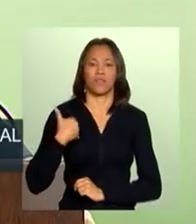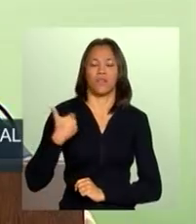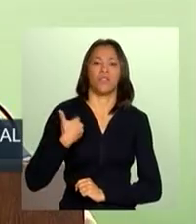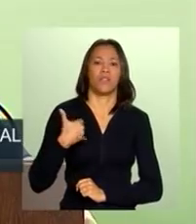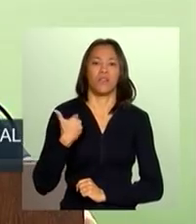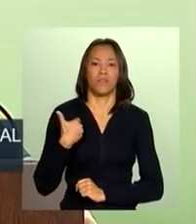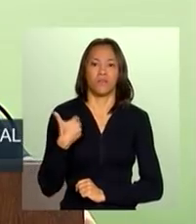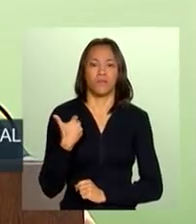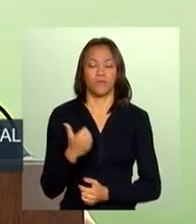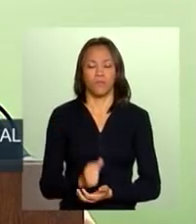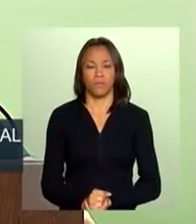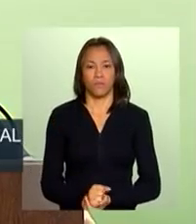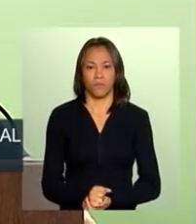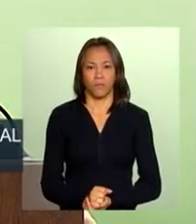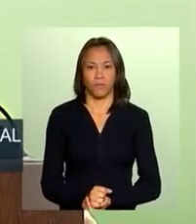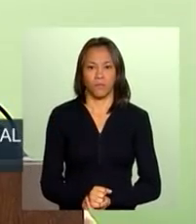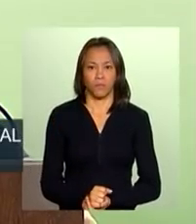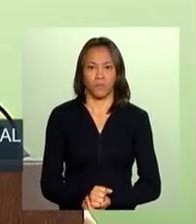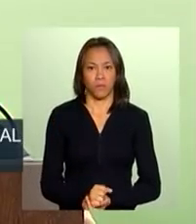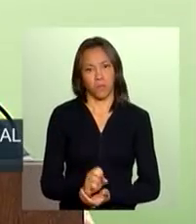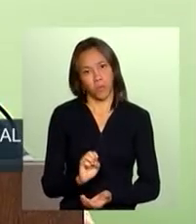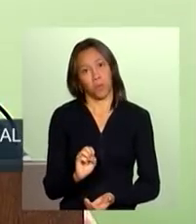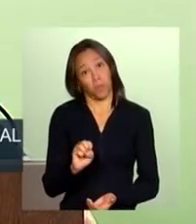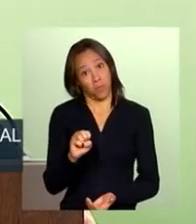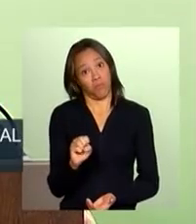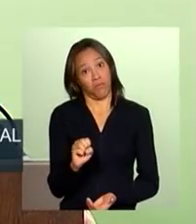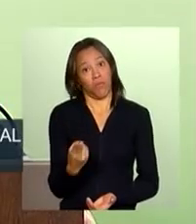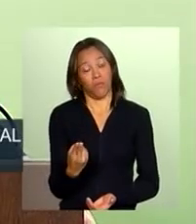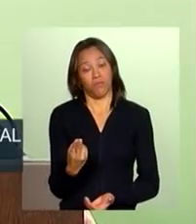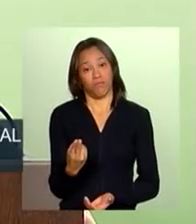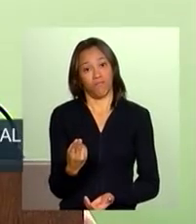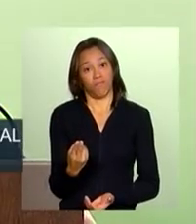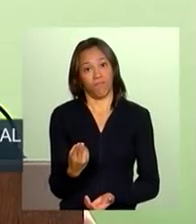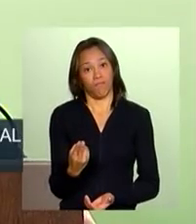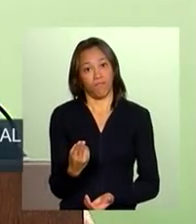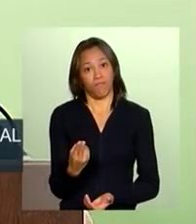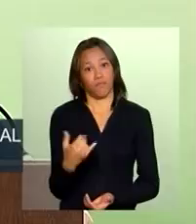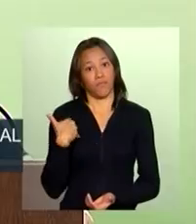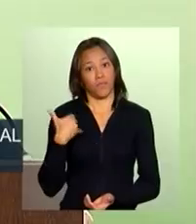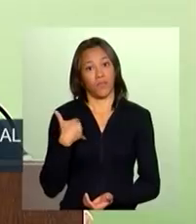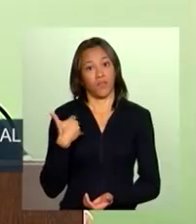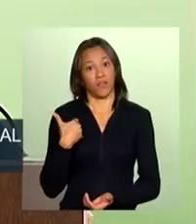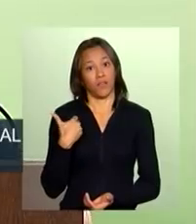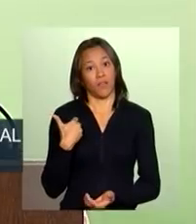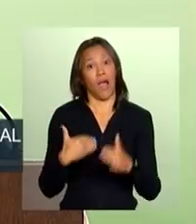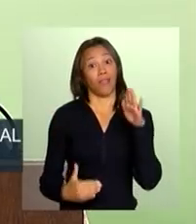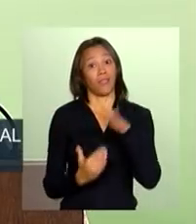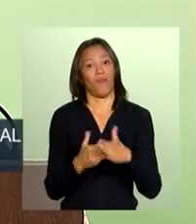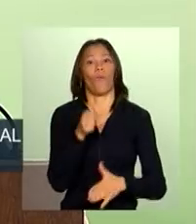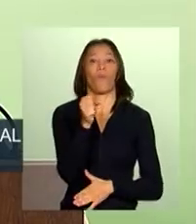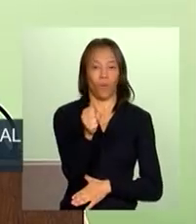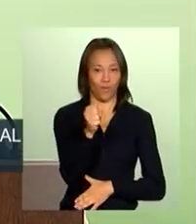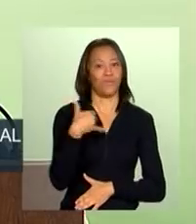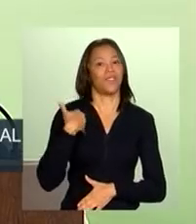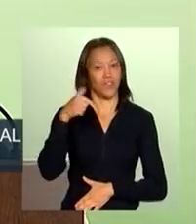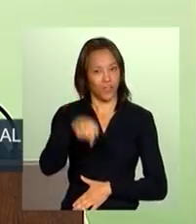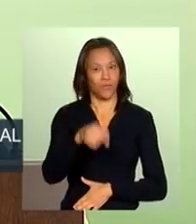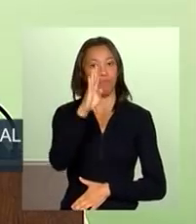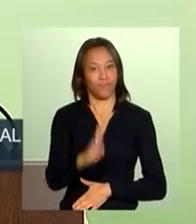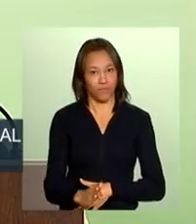idade, ou seja, em eh até 8 anos de idade em nosso país,